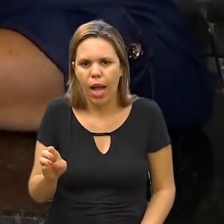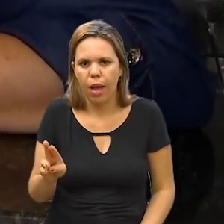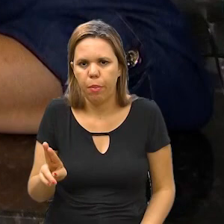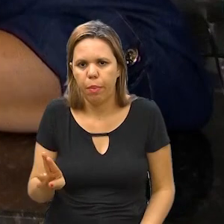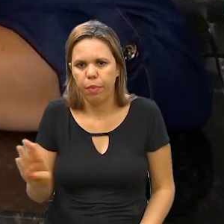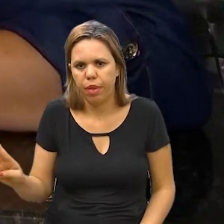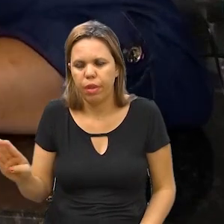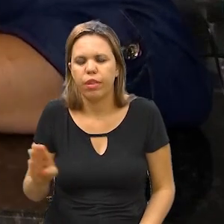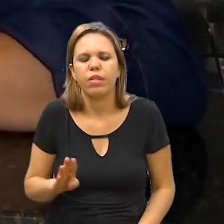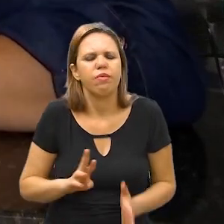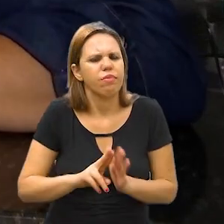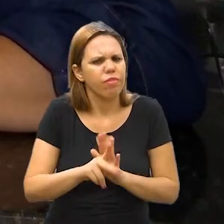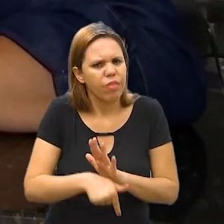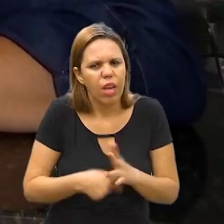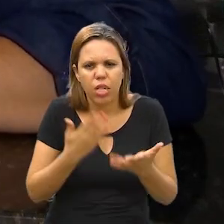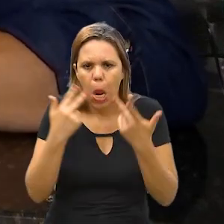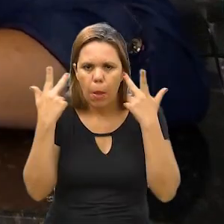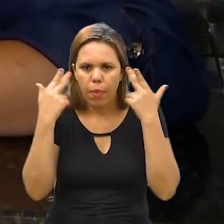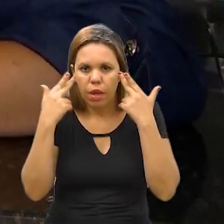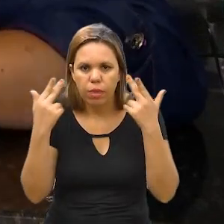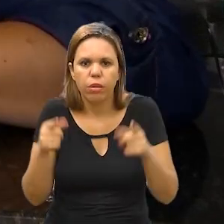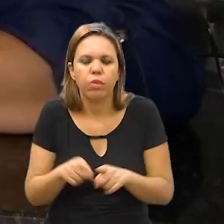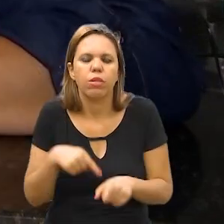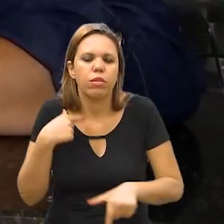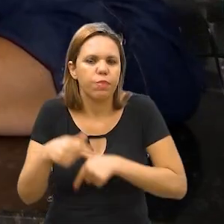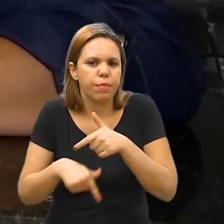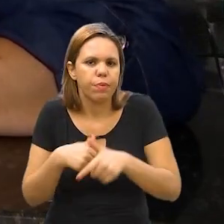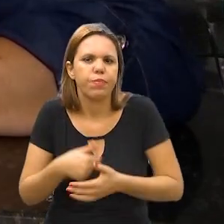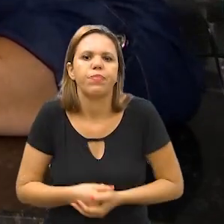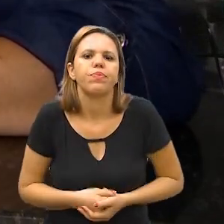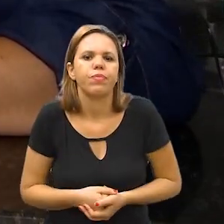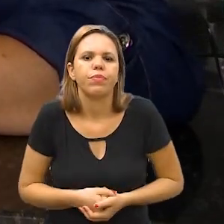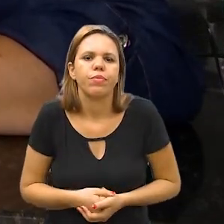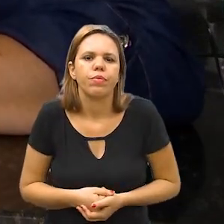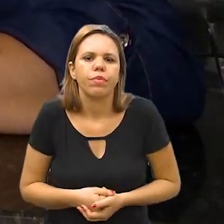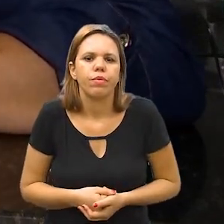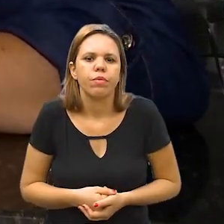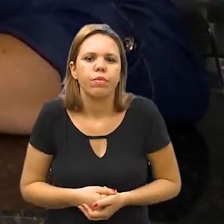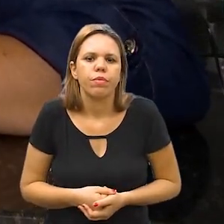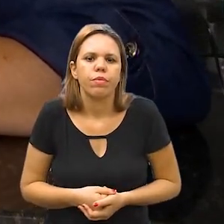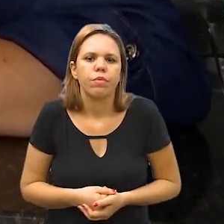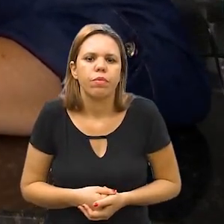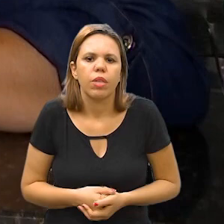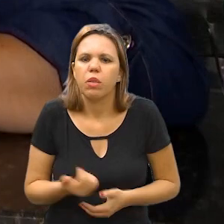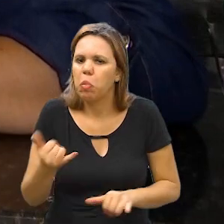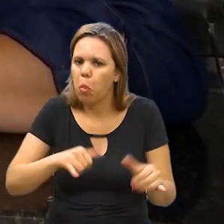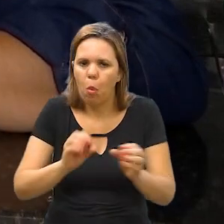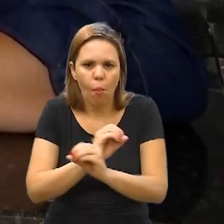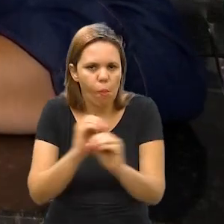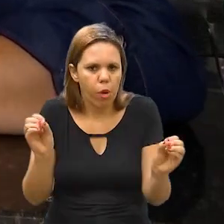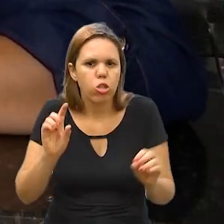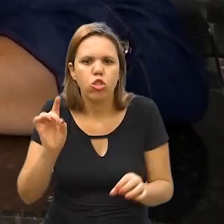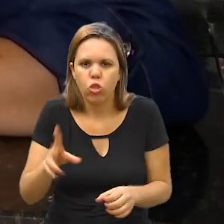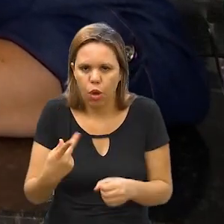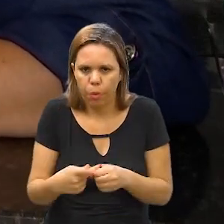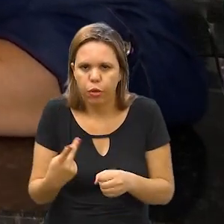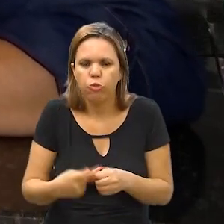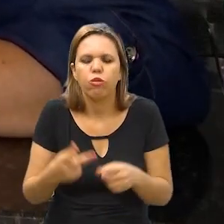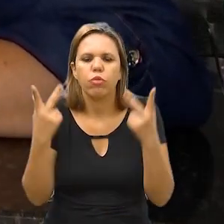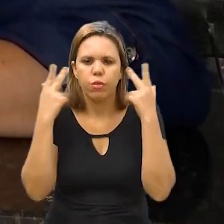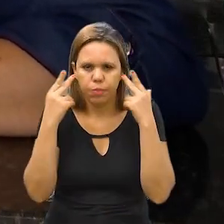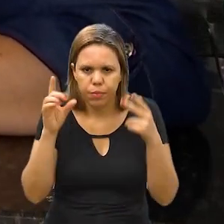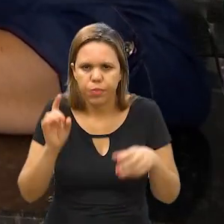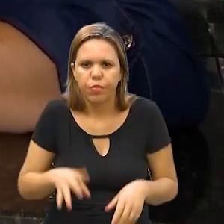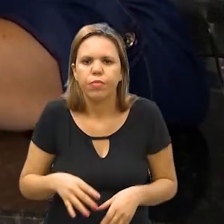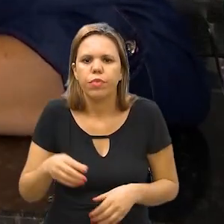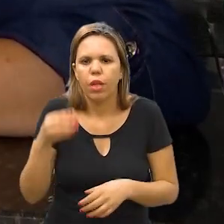veganos, vegetarianos, né? A gente trabalha com sem conservantes, só com produtos naturais.